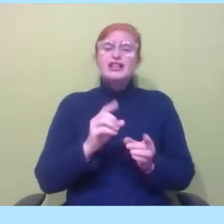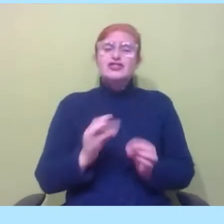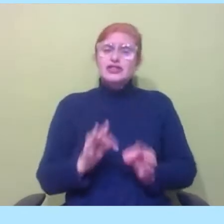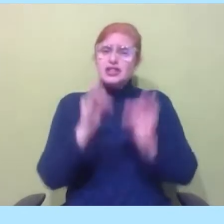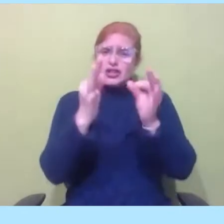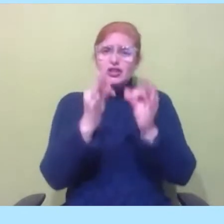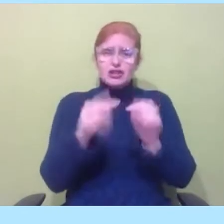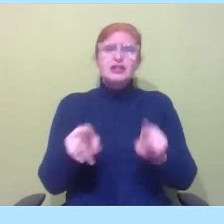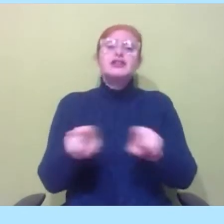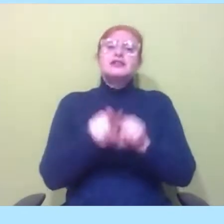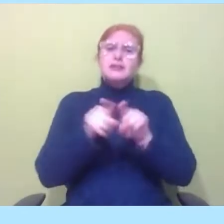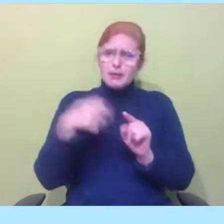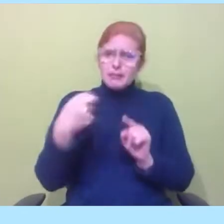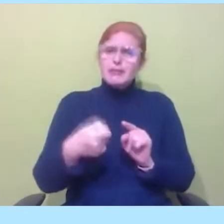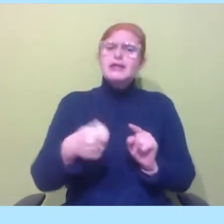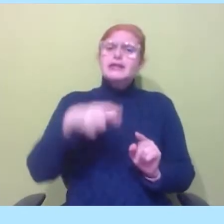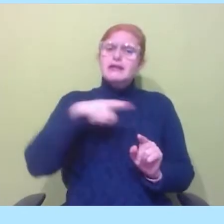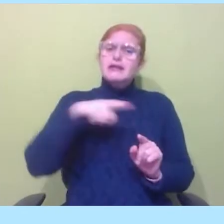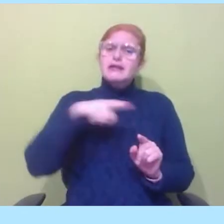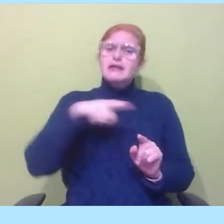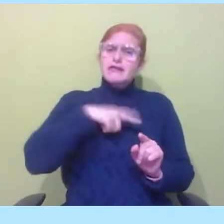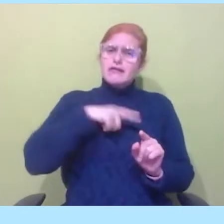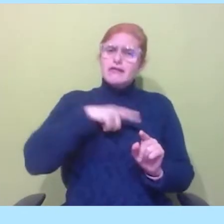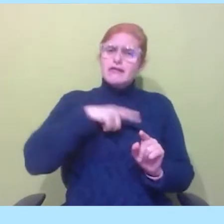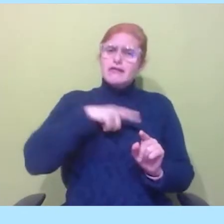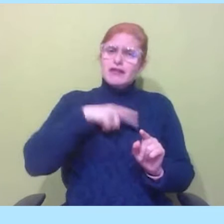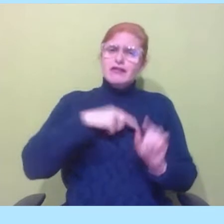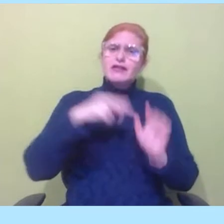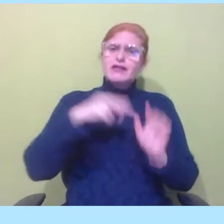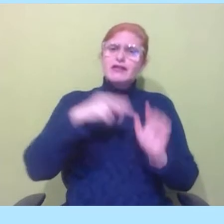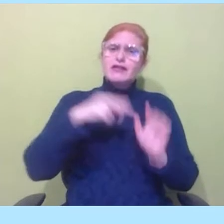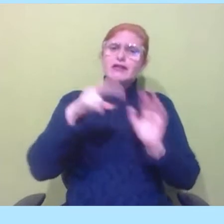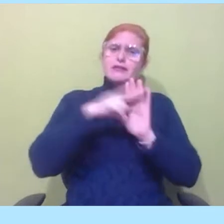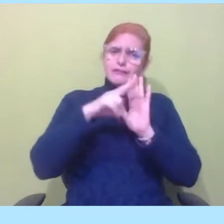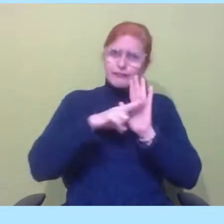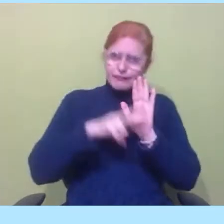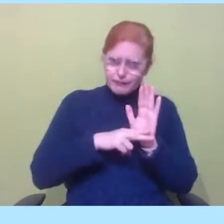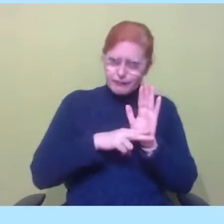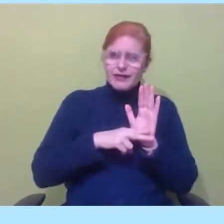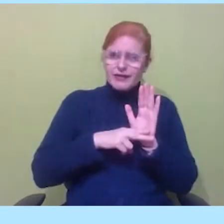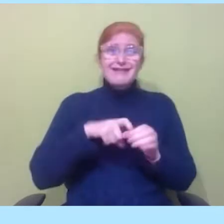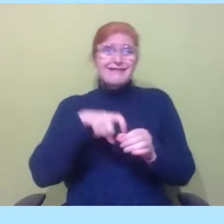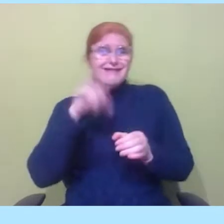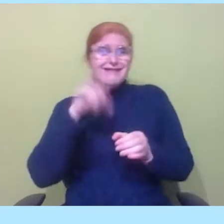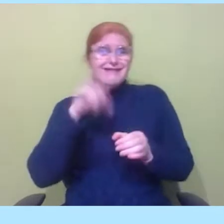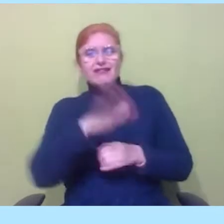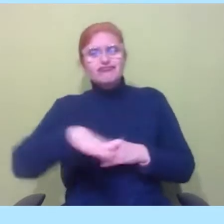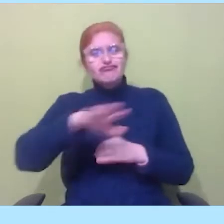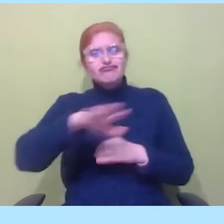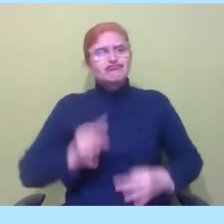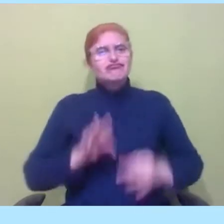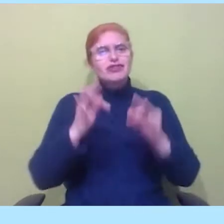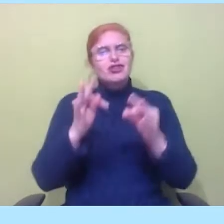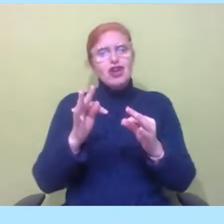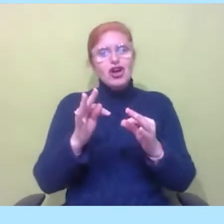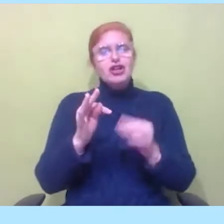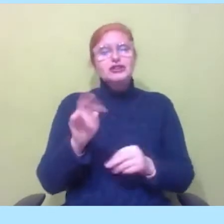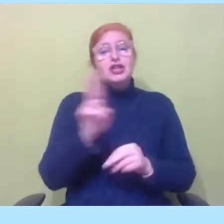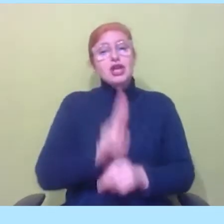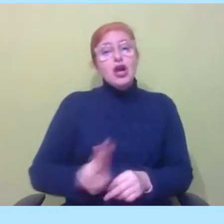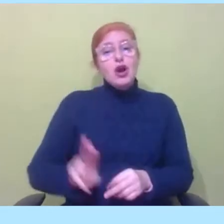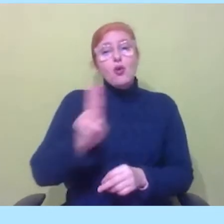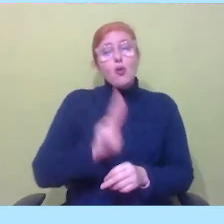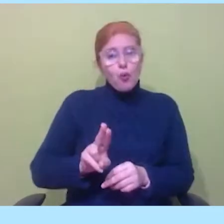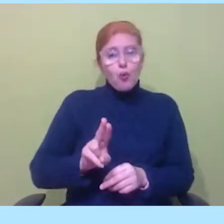vai sair do ambiente, a gente vai usar de recursos que a gente já tem usado, né? Então,